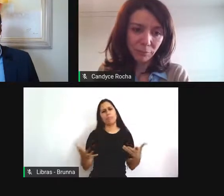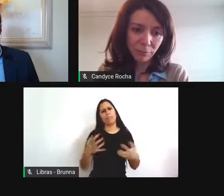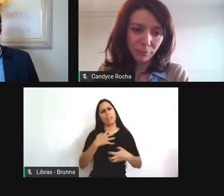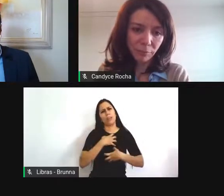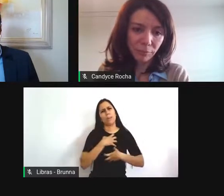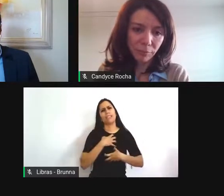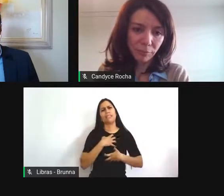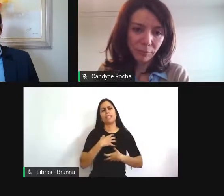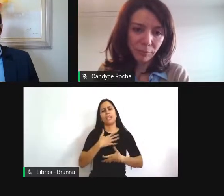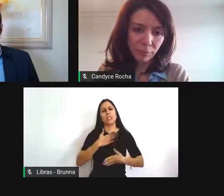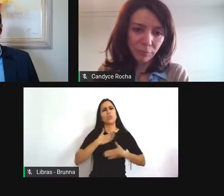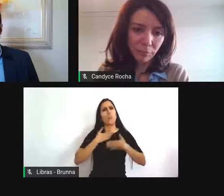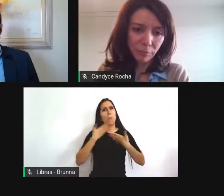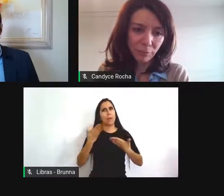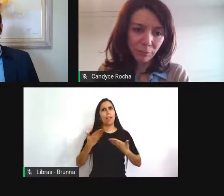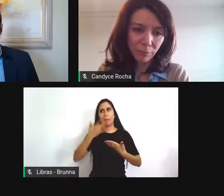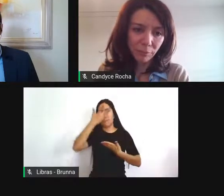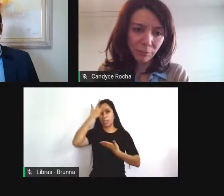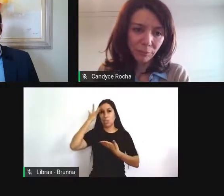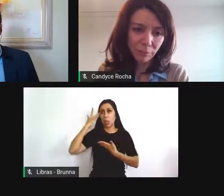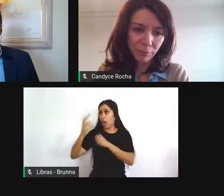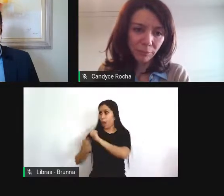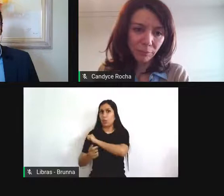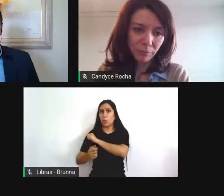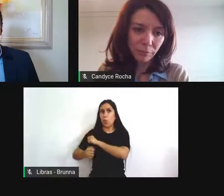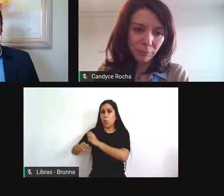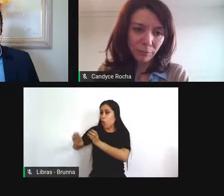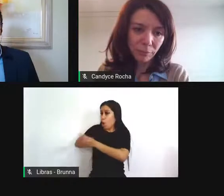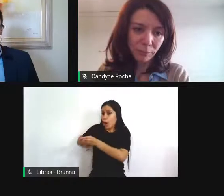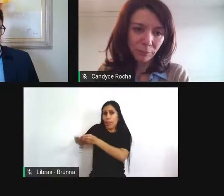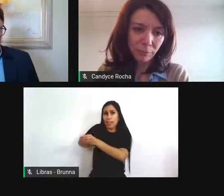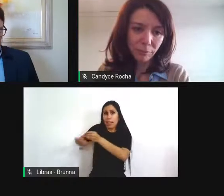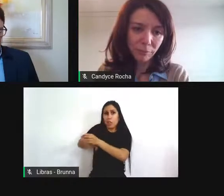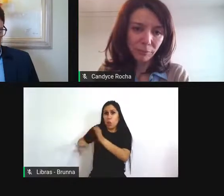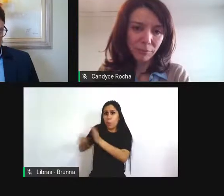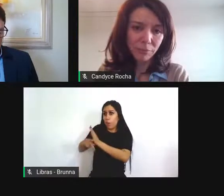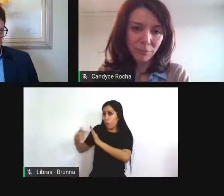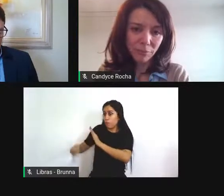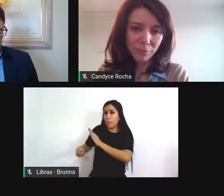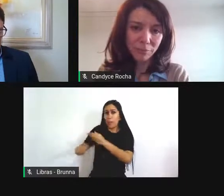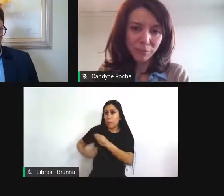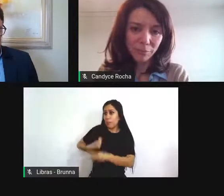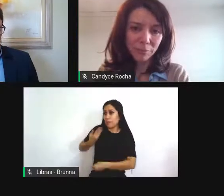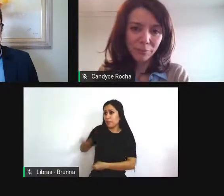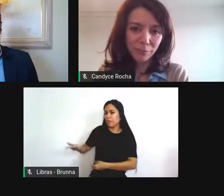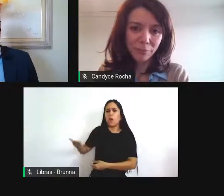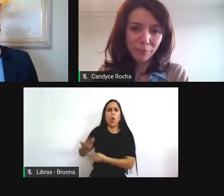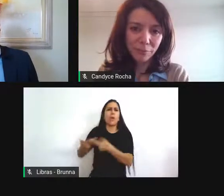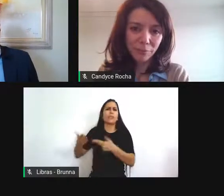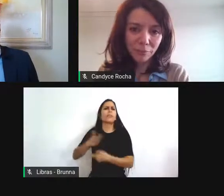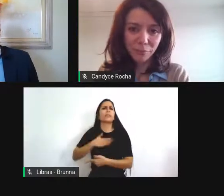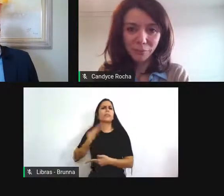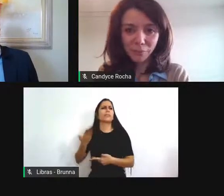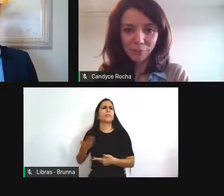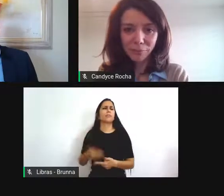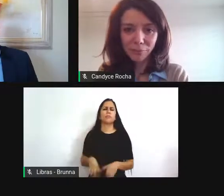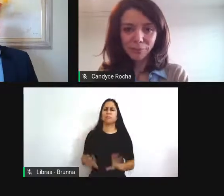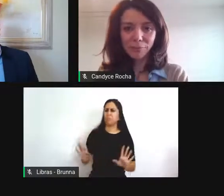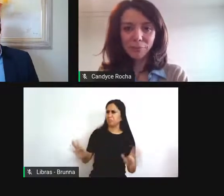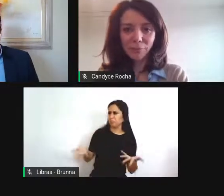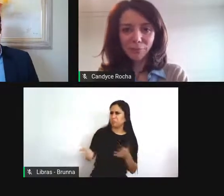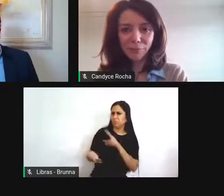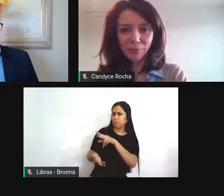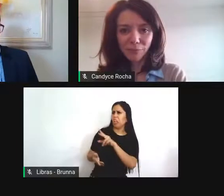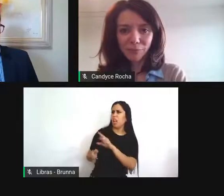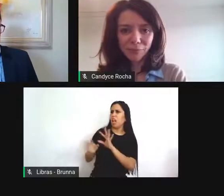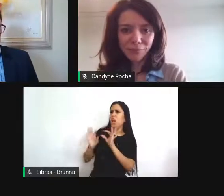surpresas aos meus orientadores daqui, né? Causou surpresa ao falar coisas do tipo, aquele ótimo,